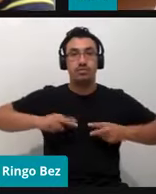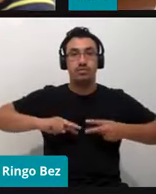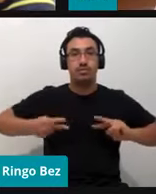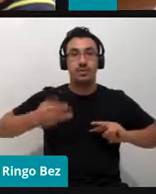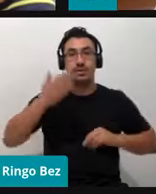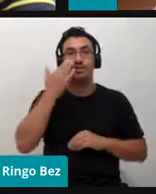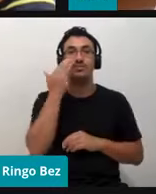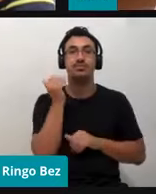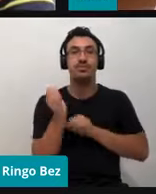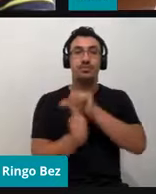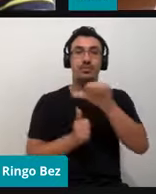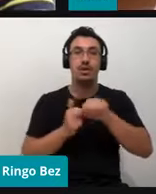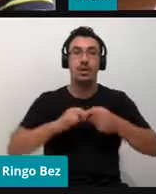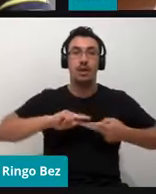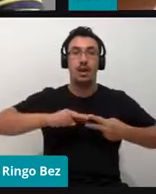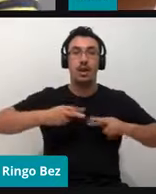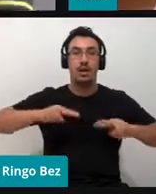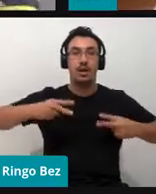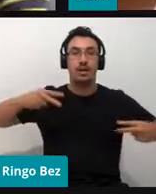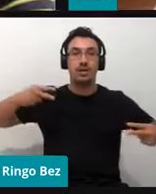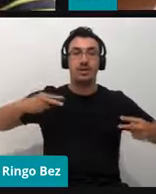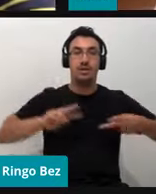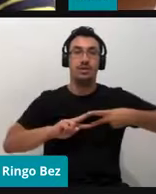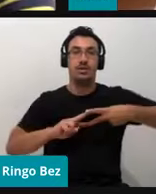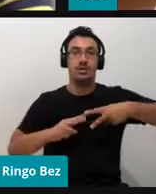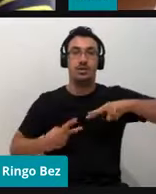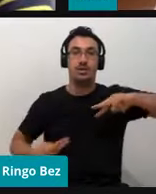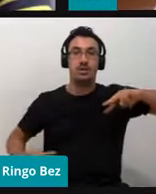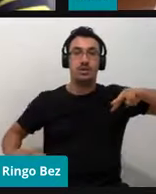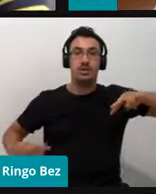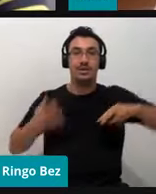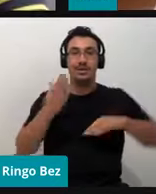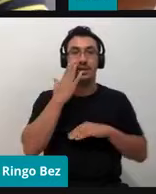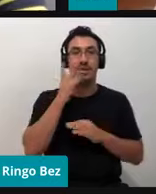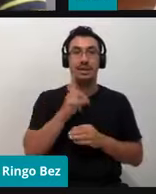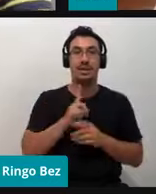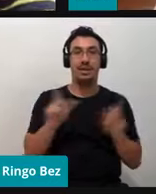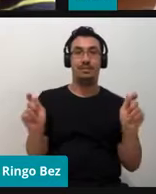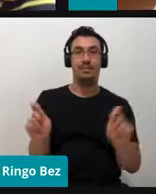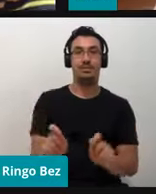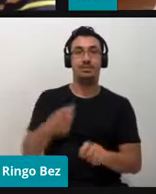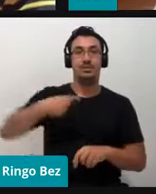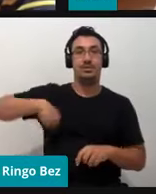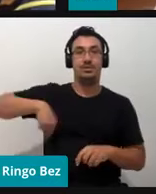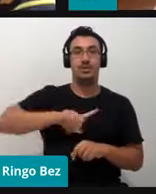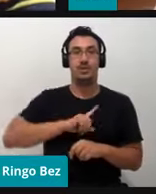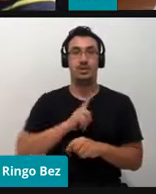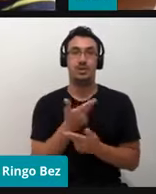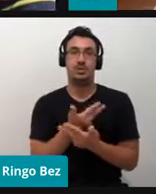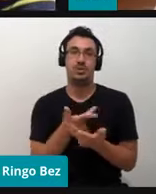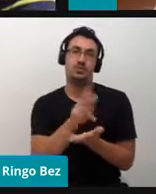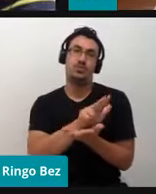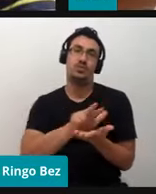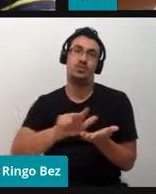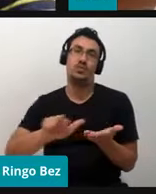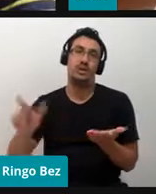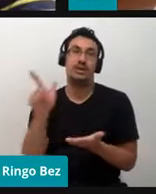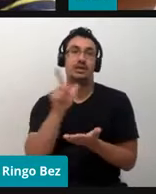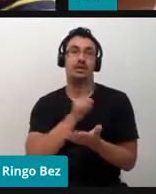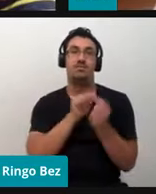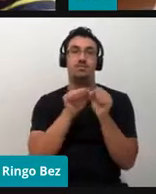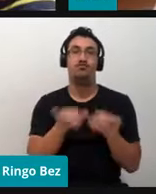Ele sofre mutações. E aí nós temos a possibilidade de ter inúmeras